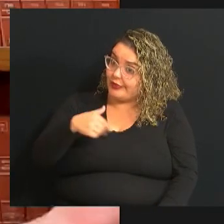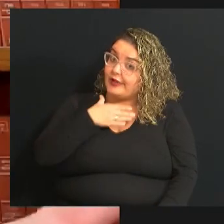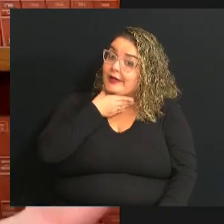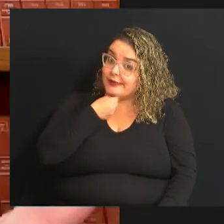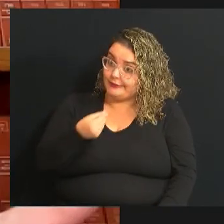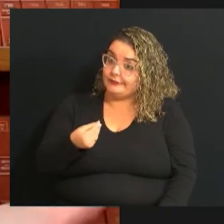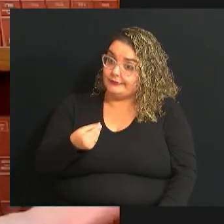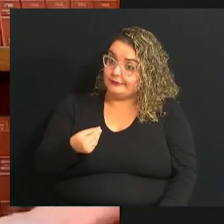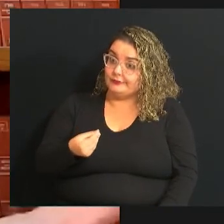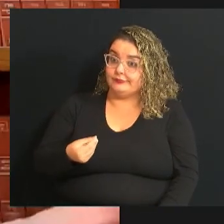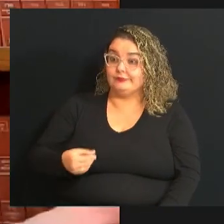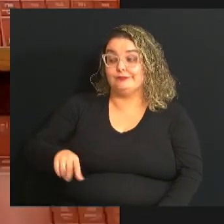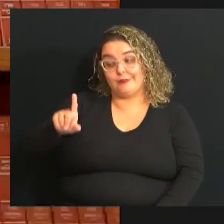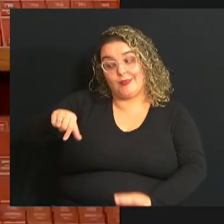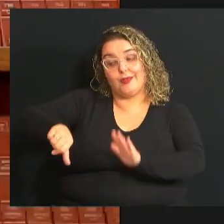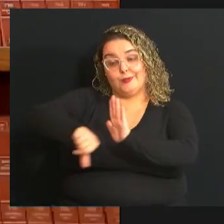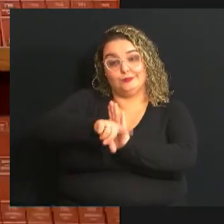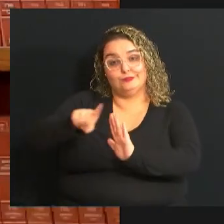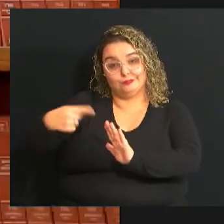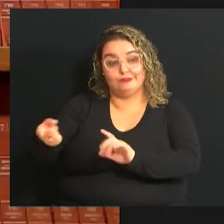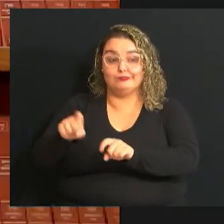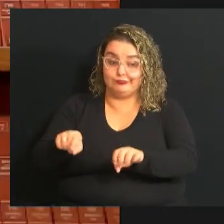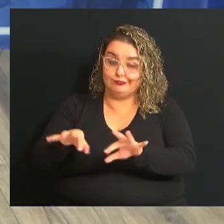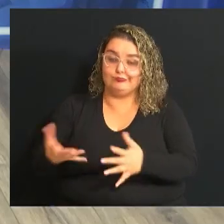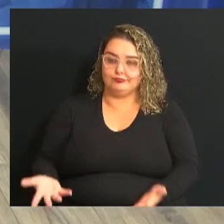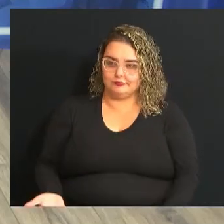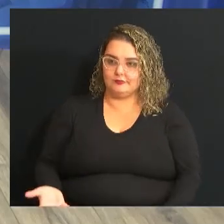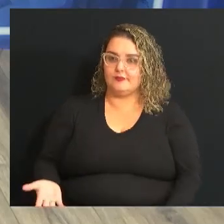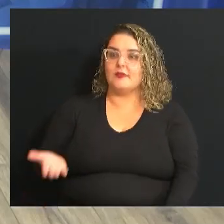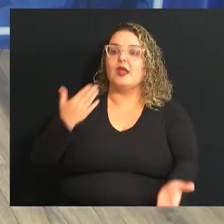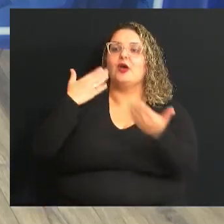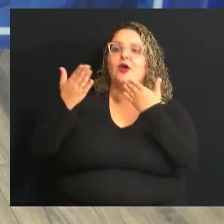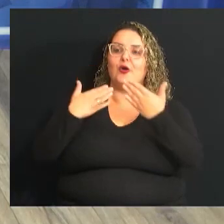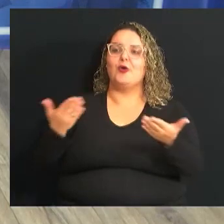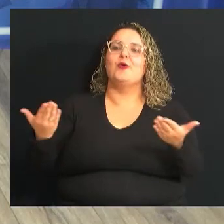a pessoa pode optar a dar mais desconto?